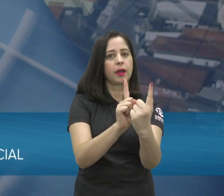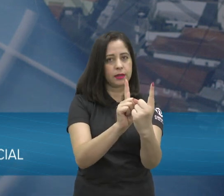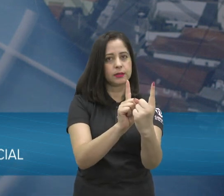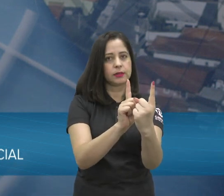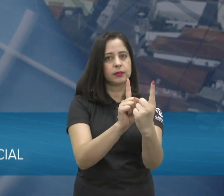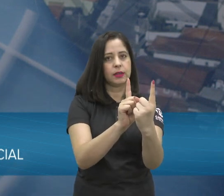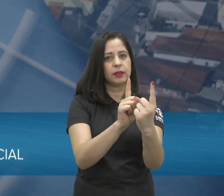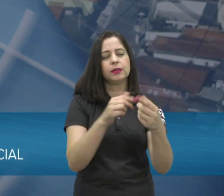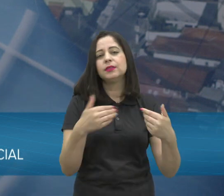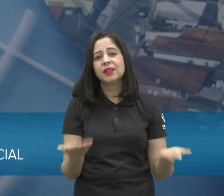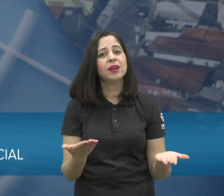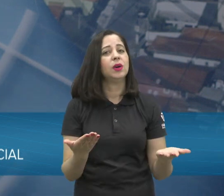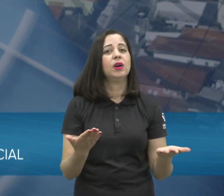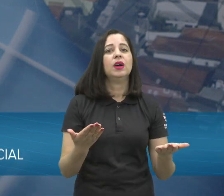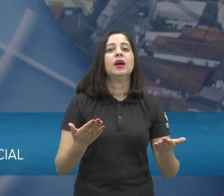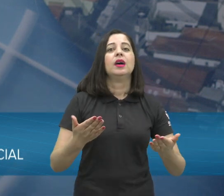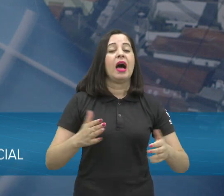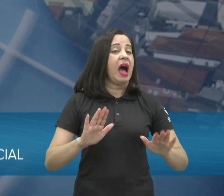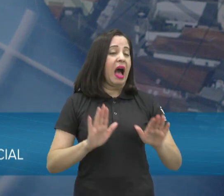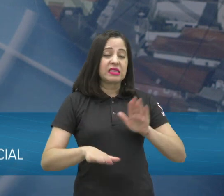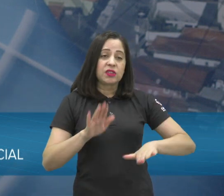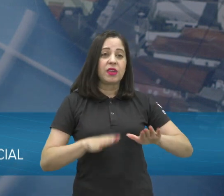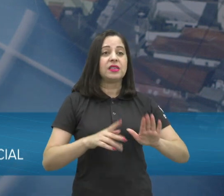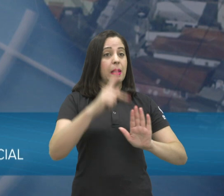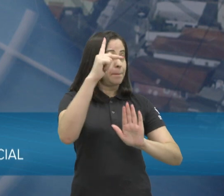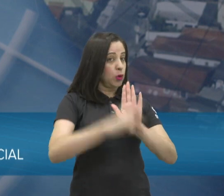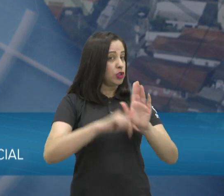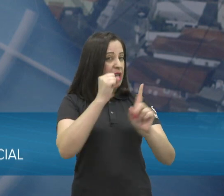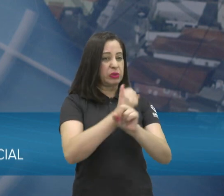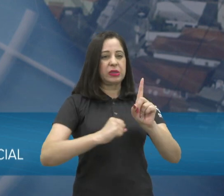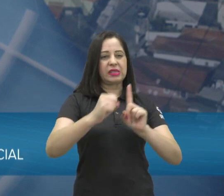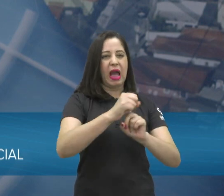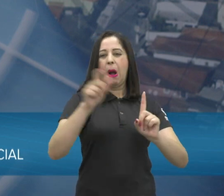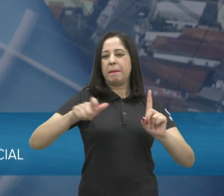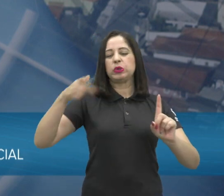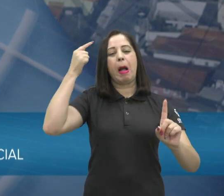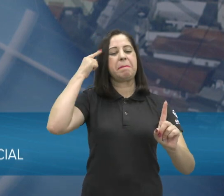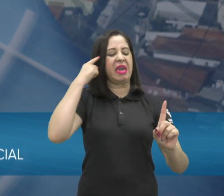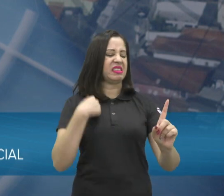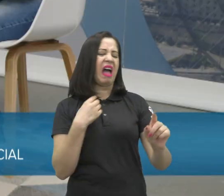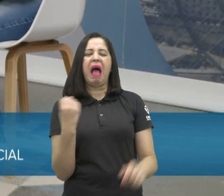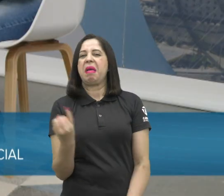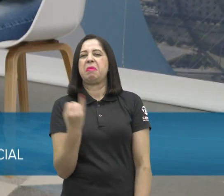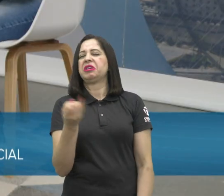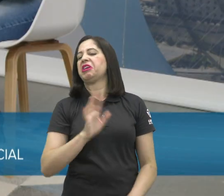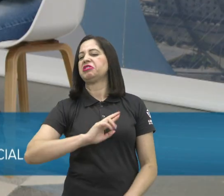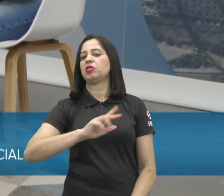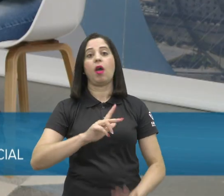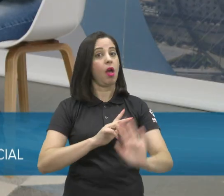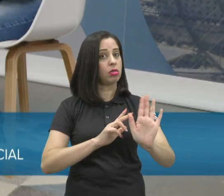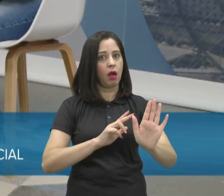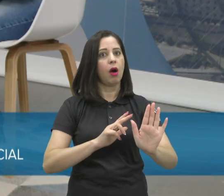vezes, ajudas como essas, programas sociais não são importantes, mas não é bem por aí, Claro que muitas